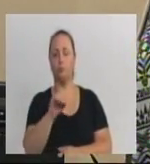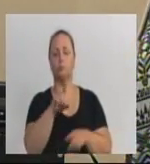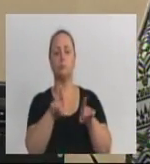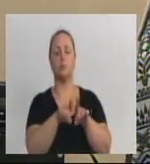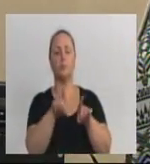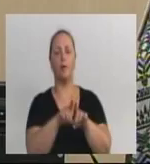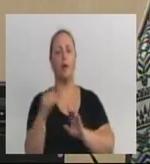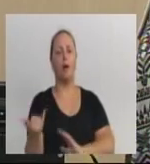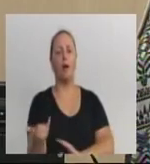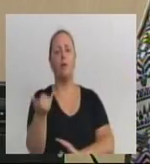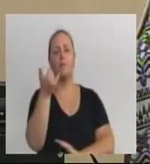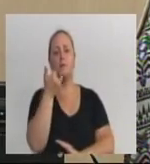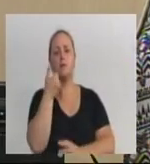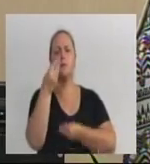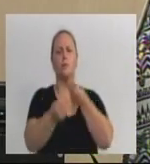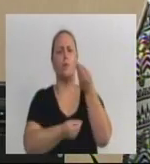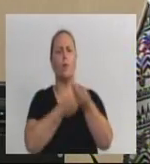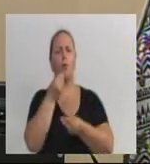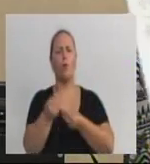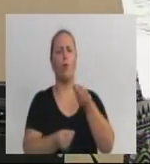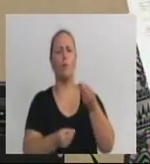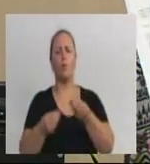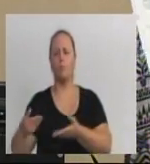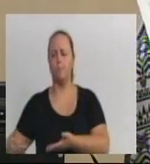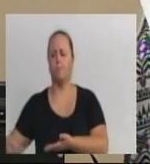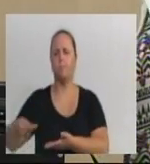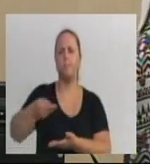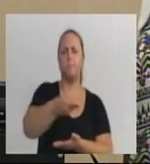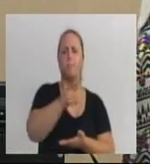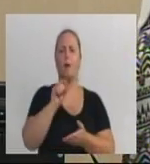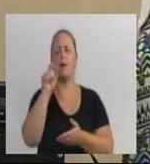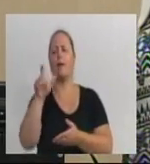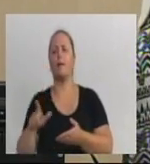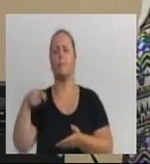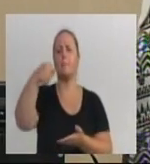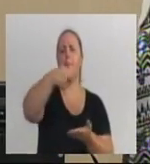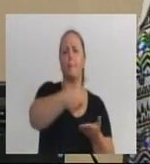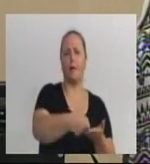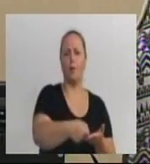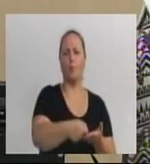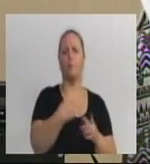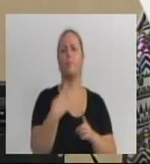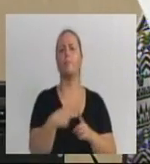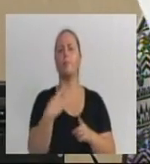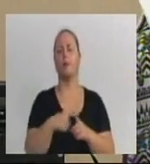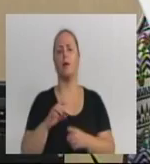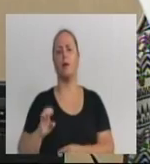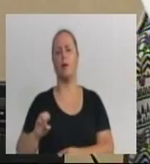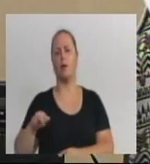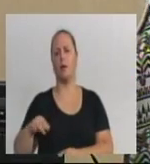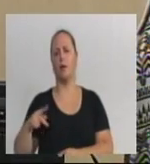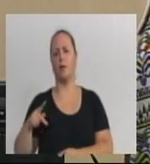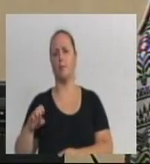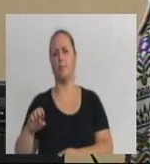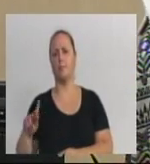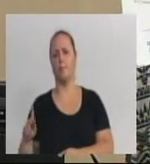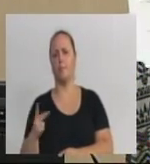transferências, beneficiários e o número do empenho respectivo, se houver.